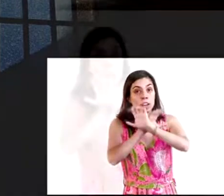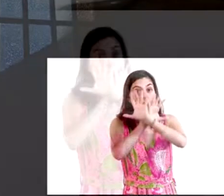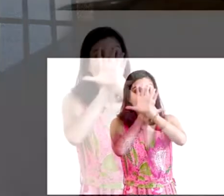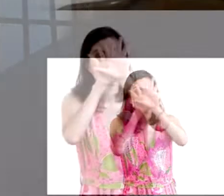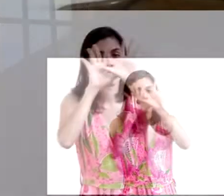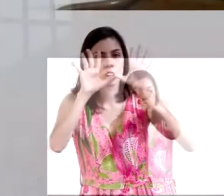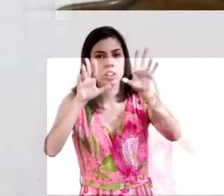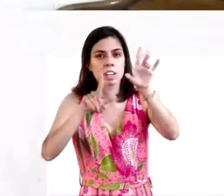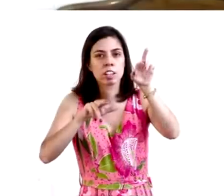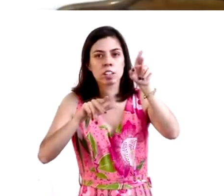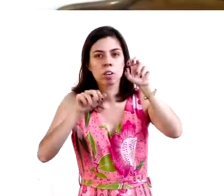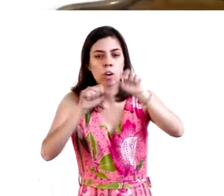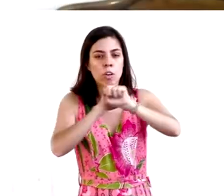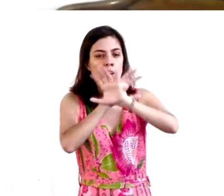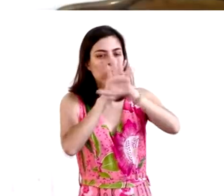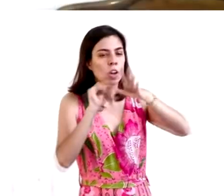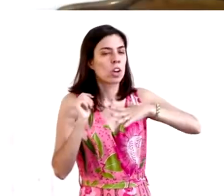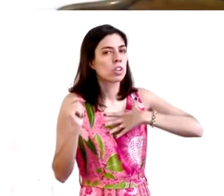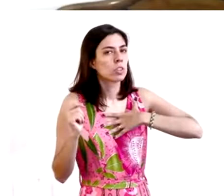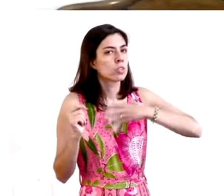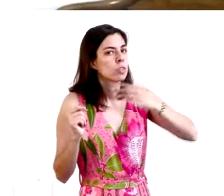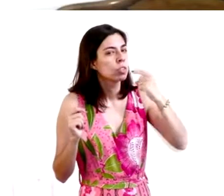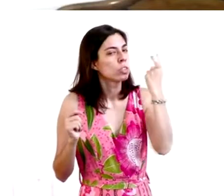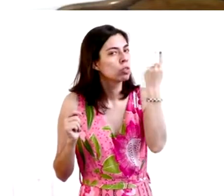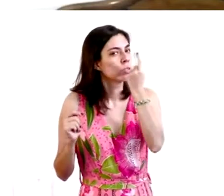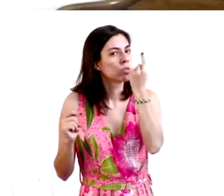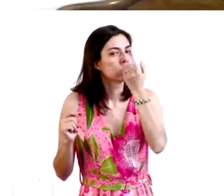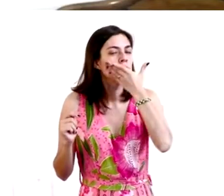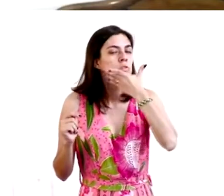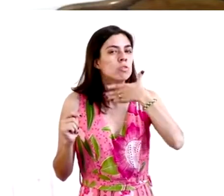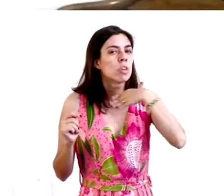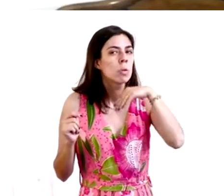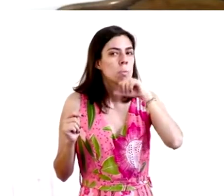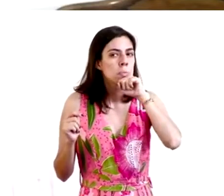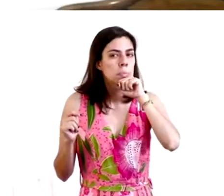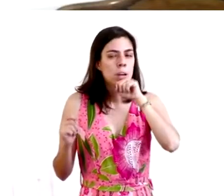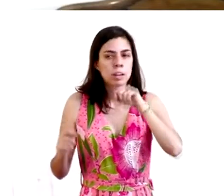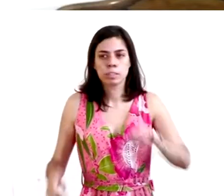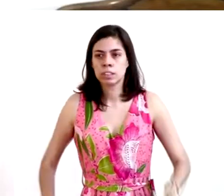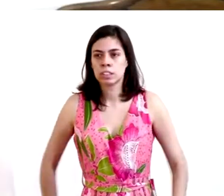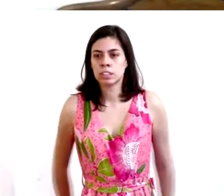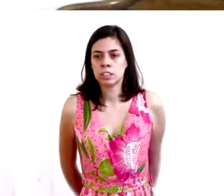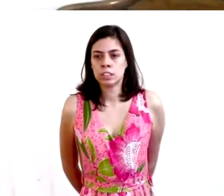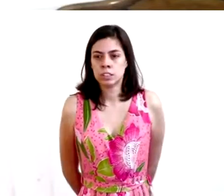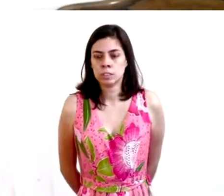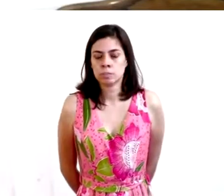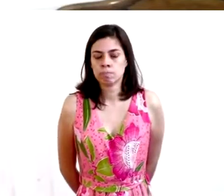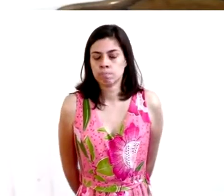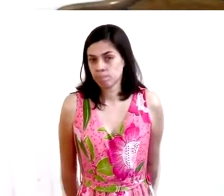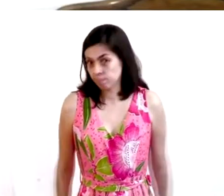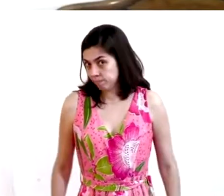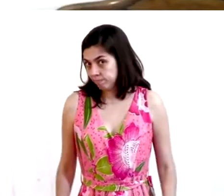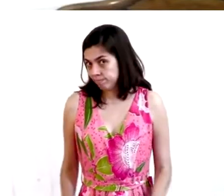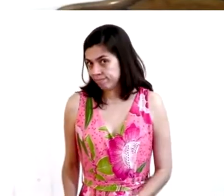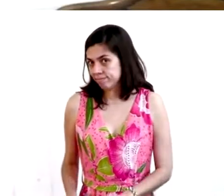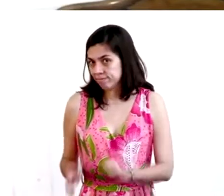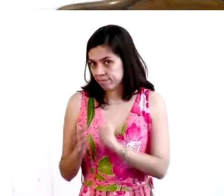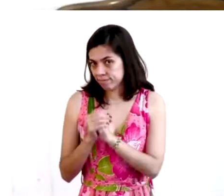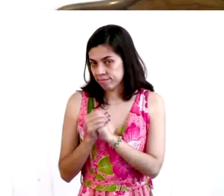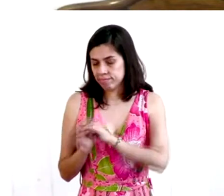Pai. Conversando com as crianças, o pastor gostaria que vocês fizessem uma ilustração nessa